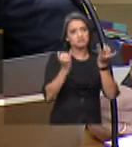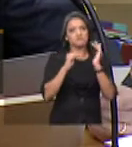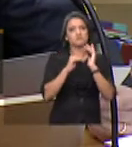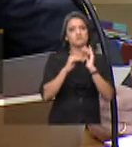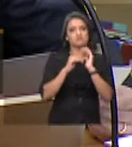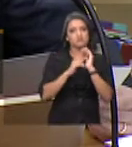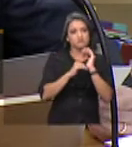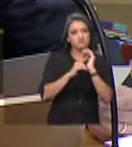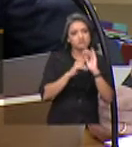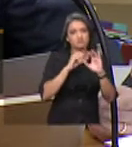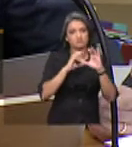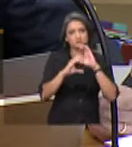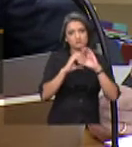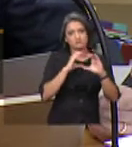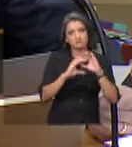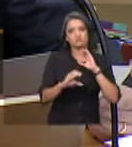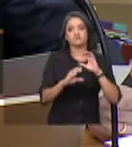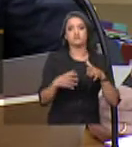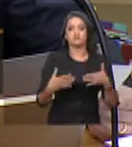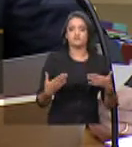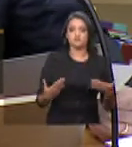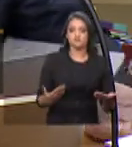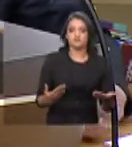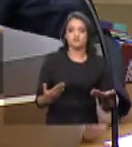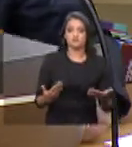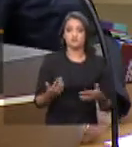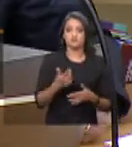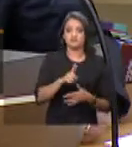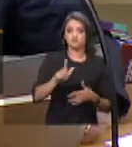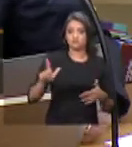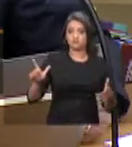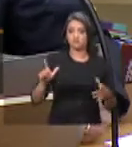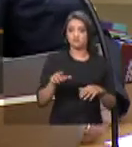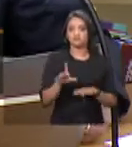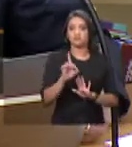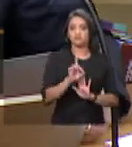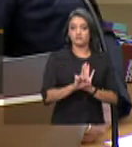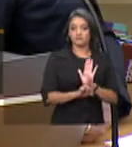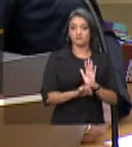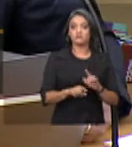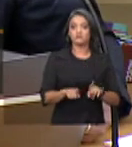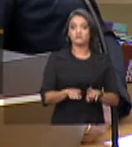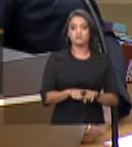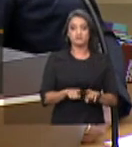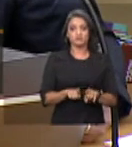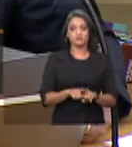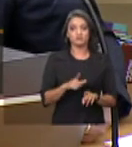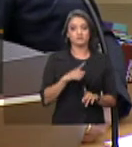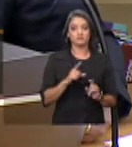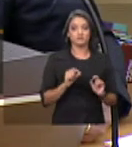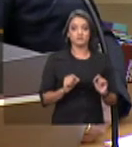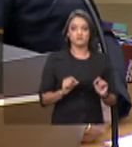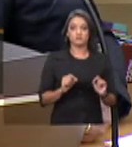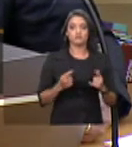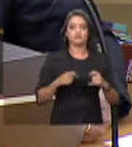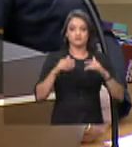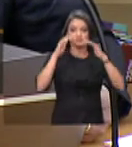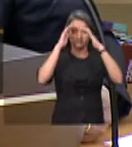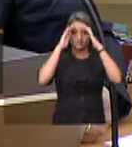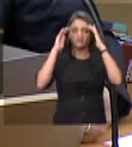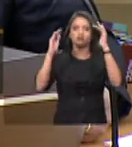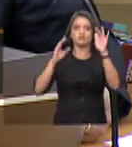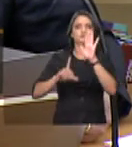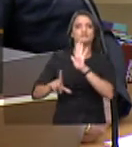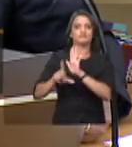Comunicações esse outros direitos pressupõe como decorrência o respeito à